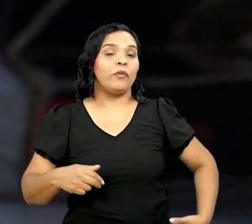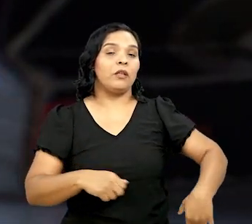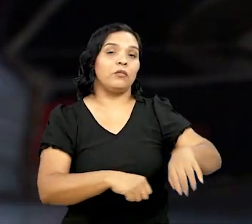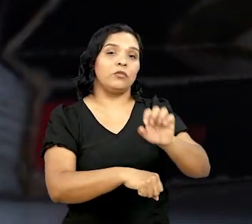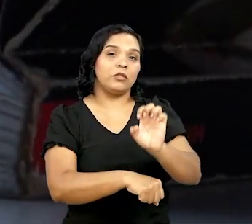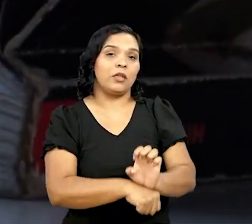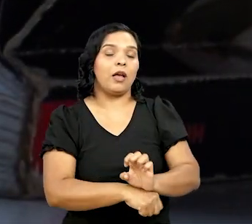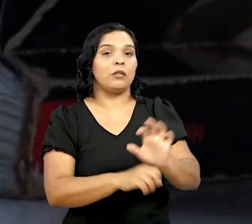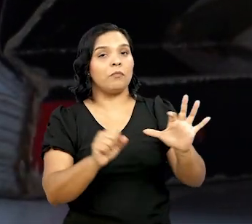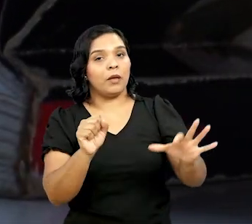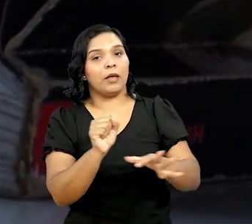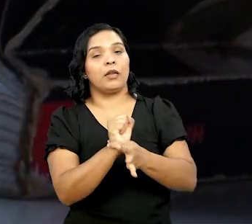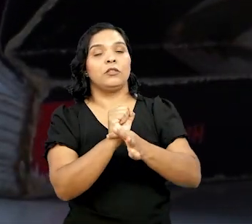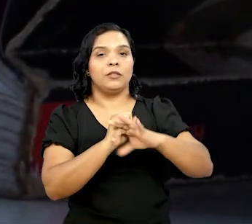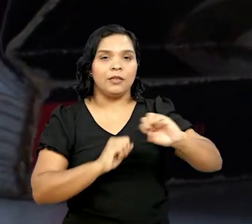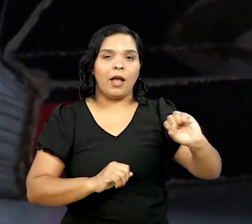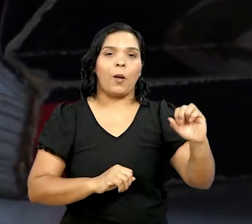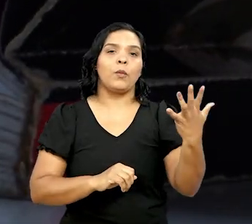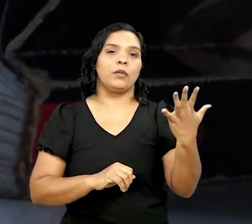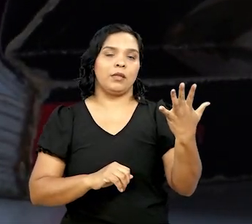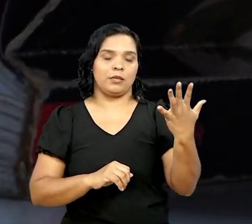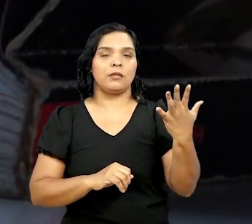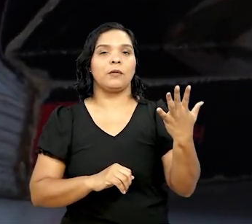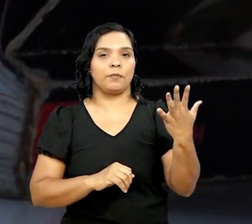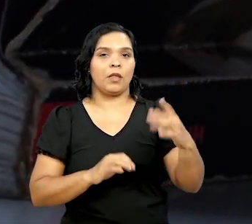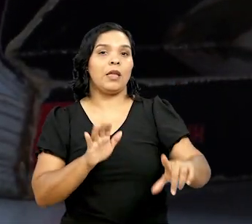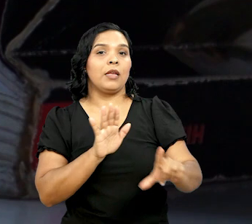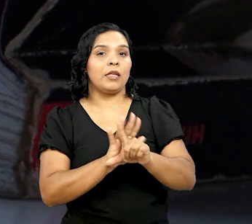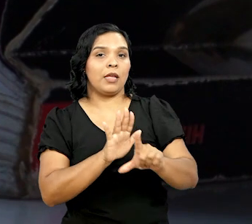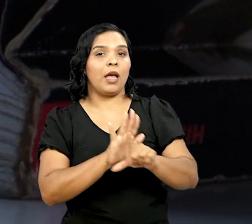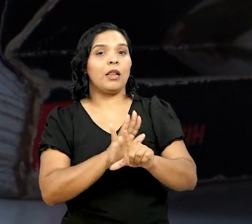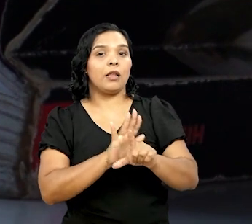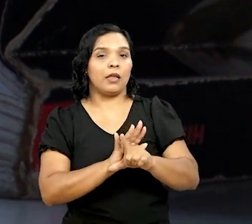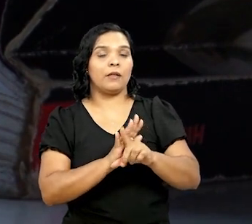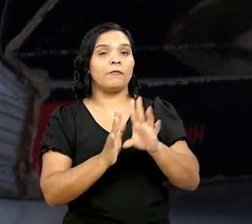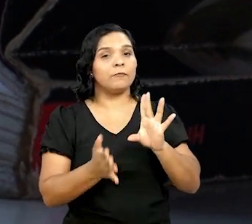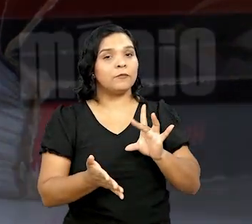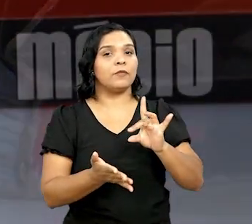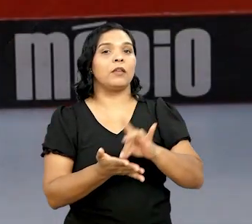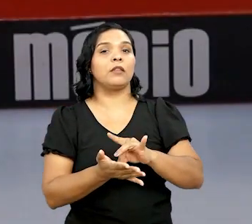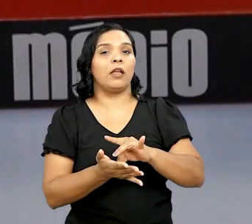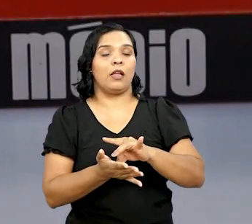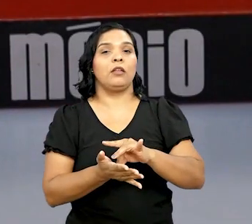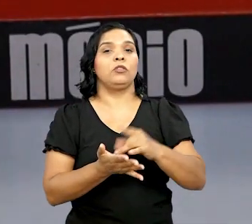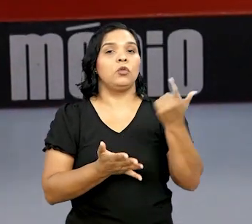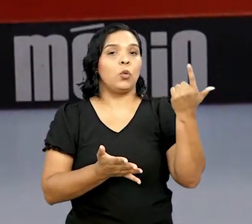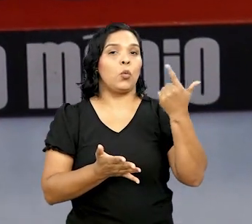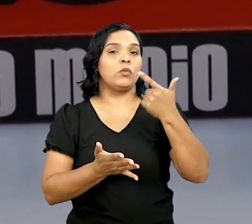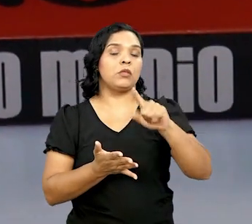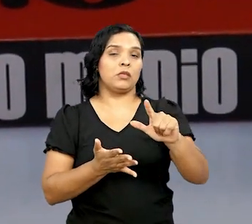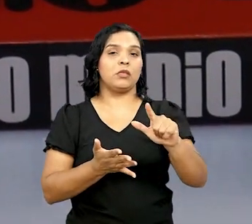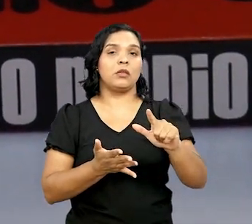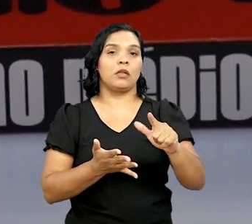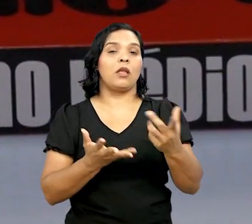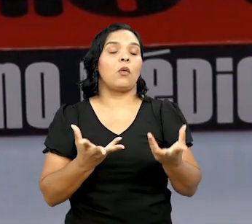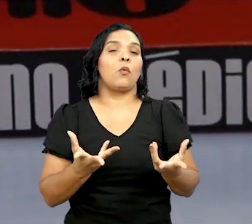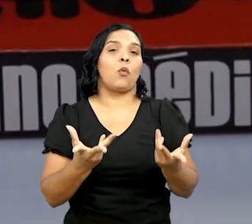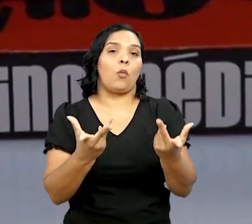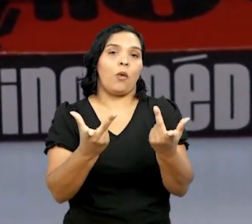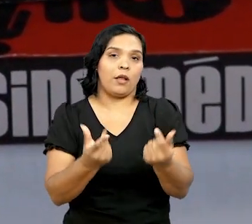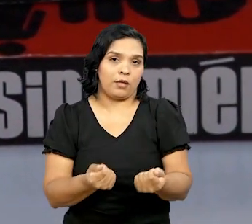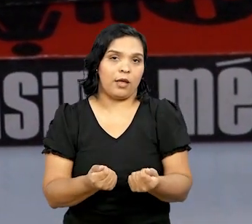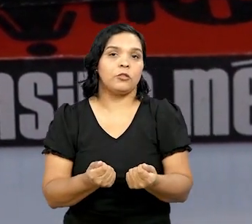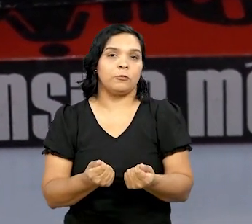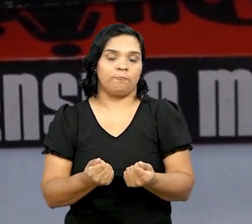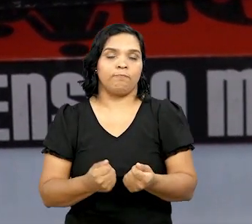para poder de fato garantir que aconteça, né, que a lei ela entre em vigor, né, de uma forma